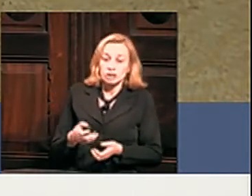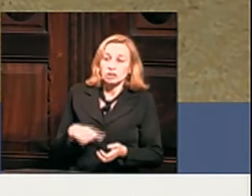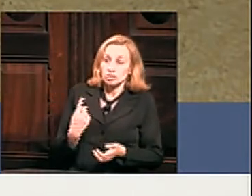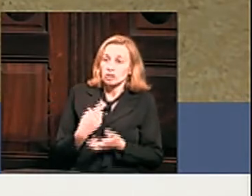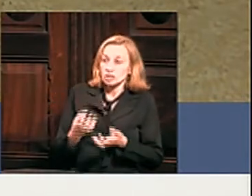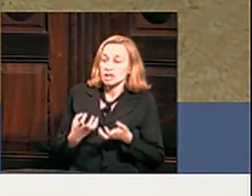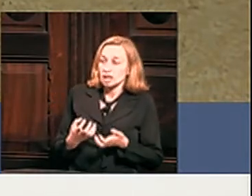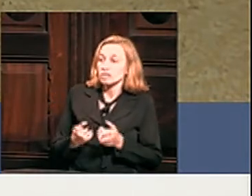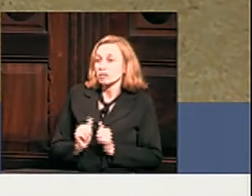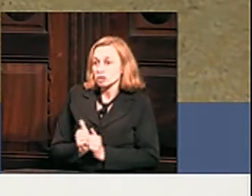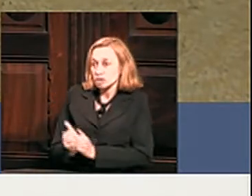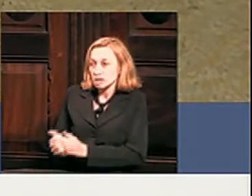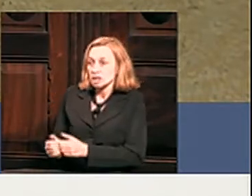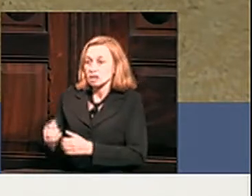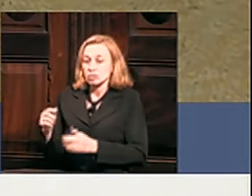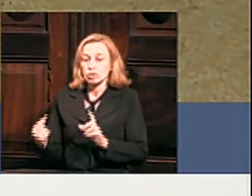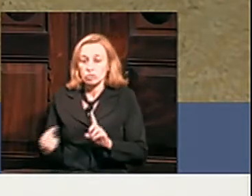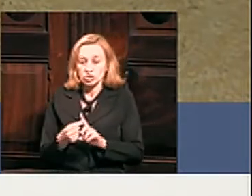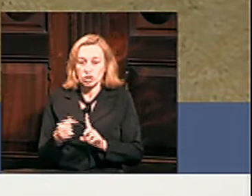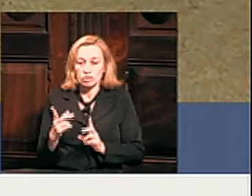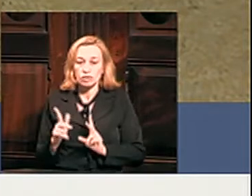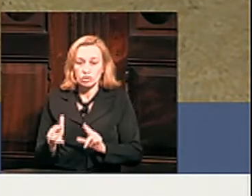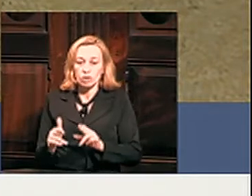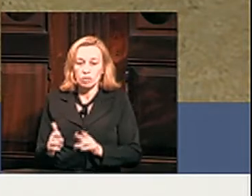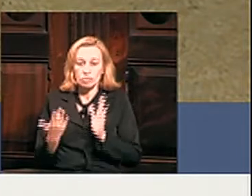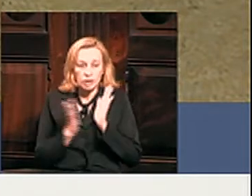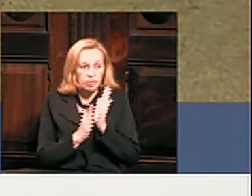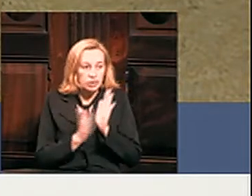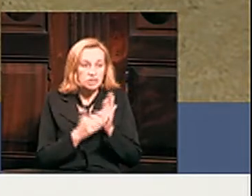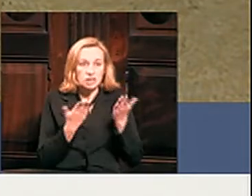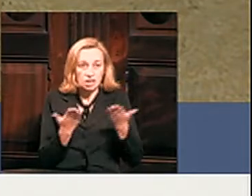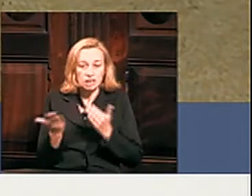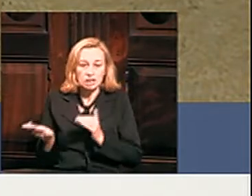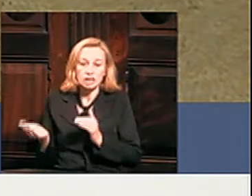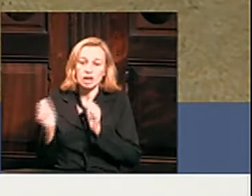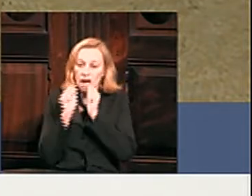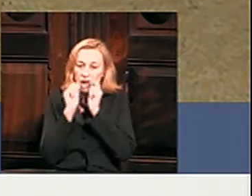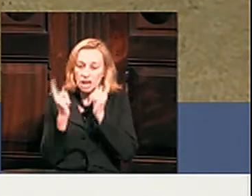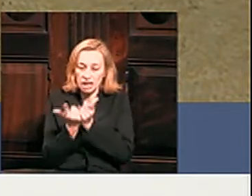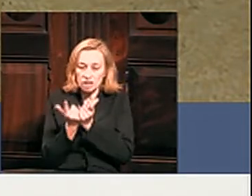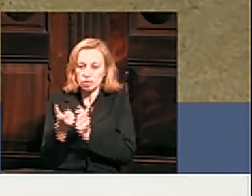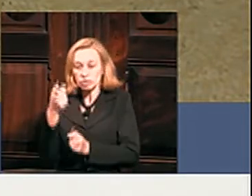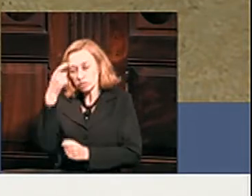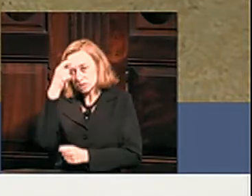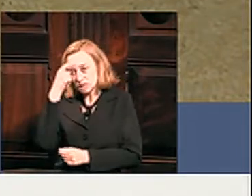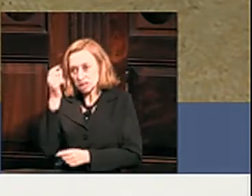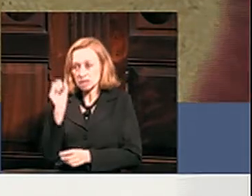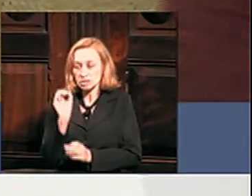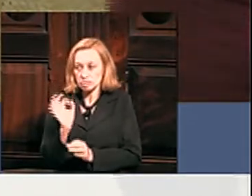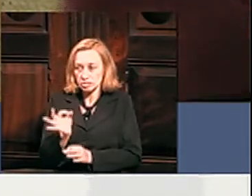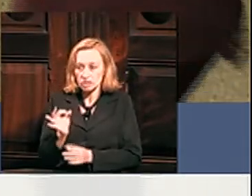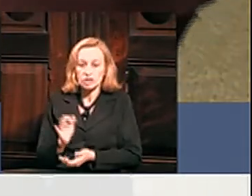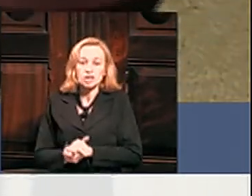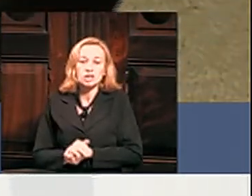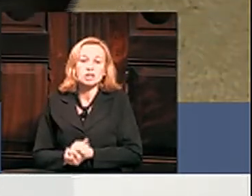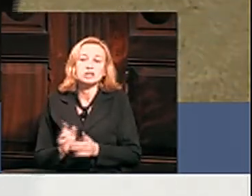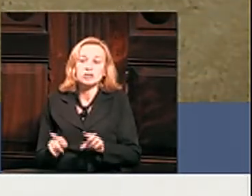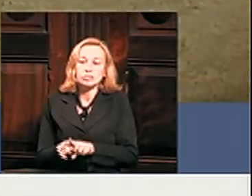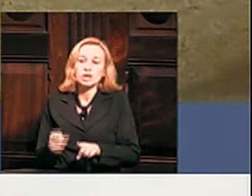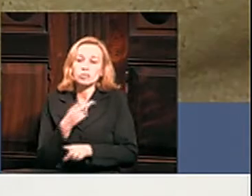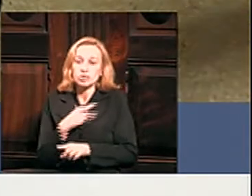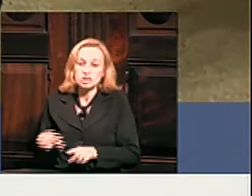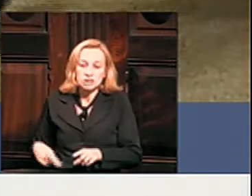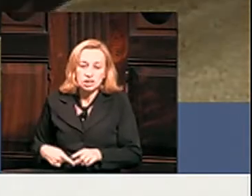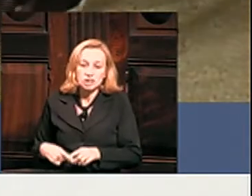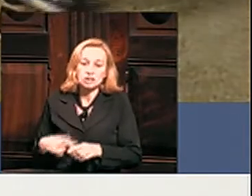vai continuar perseguindo esse objetivo, presidente. Mas parabenizar a essa casa pelo bom senso, especial ao presidente que liderou